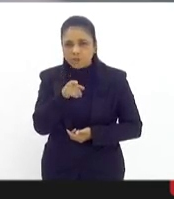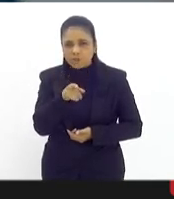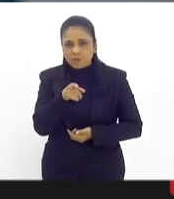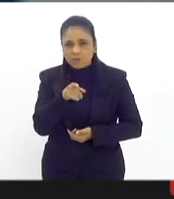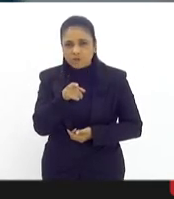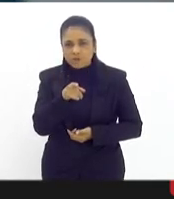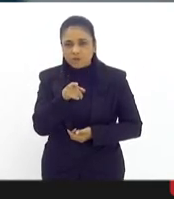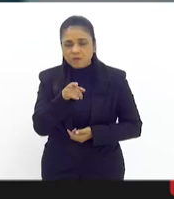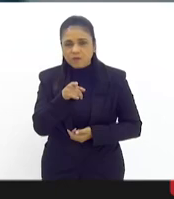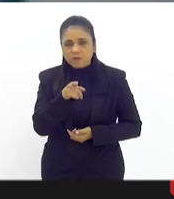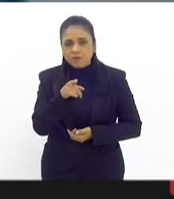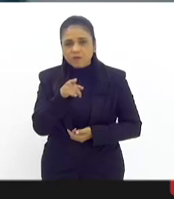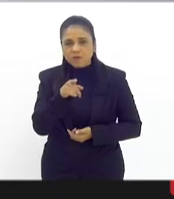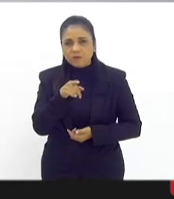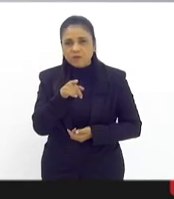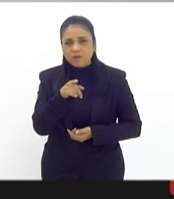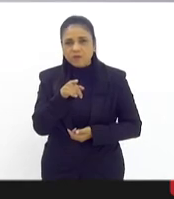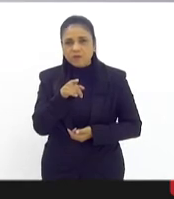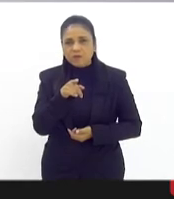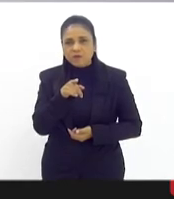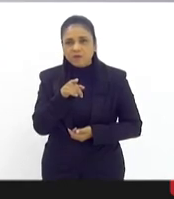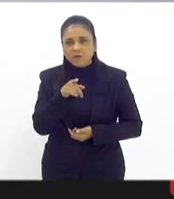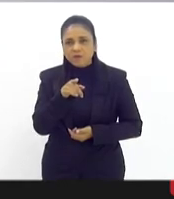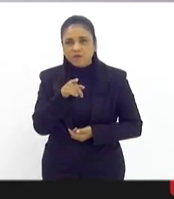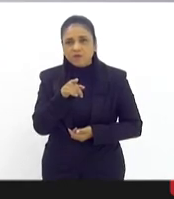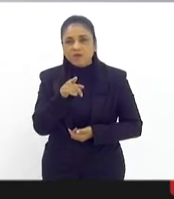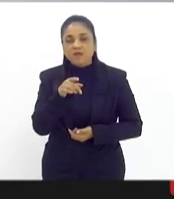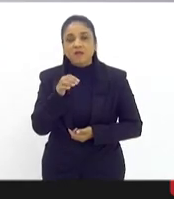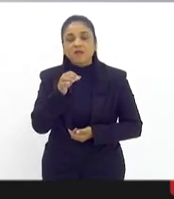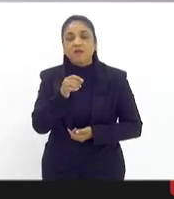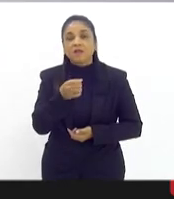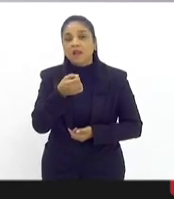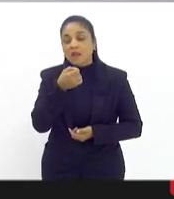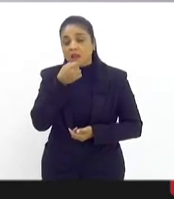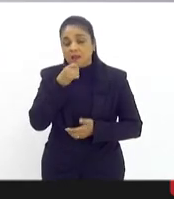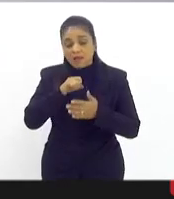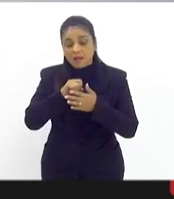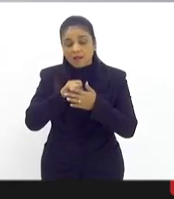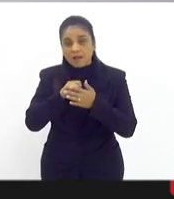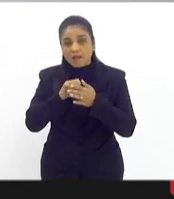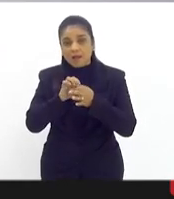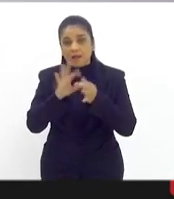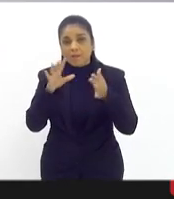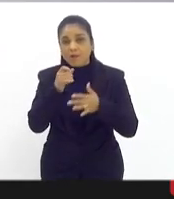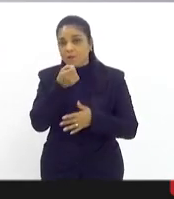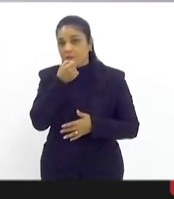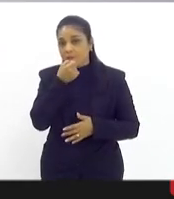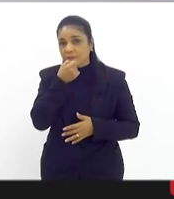Você está mutado, Orlando. Está sem. Liga o microfone,